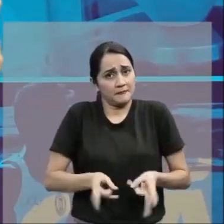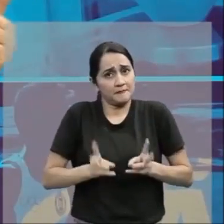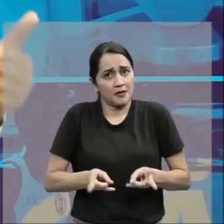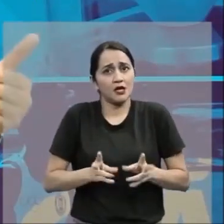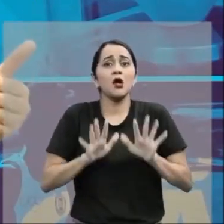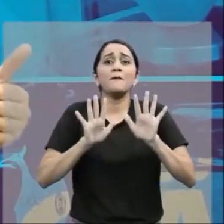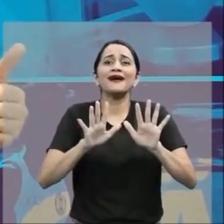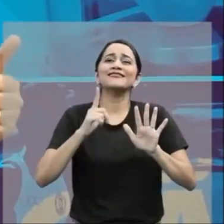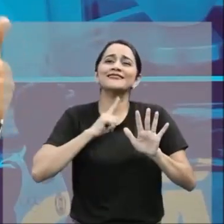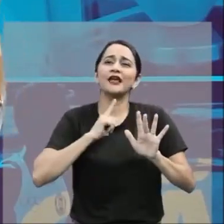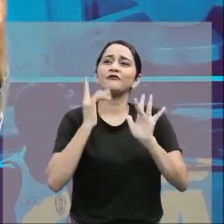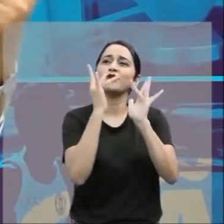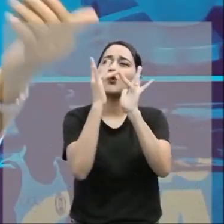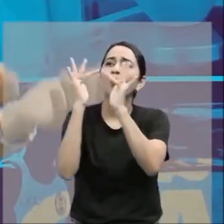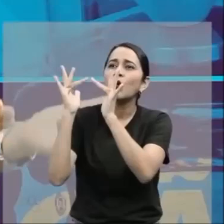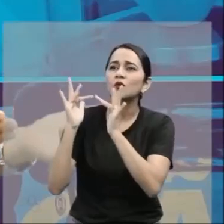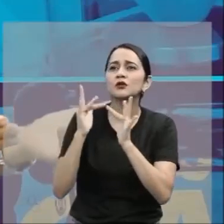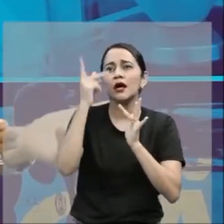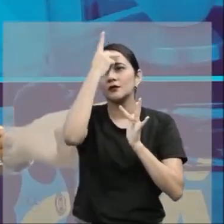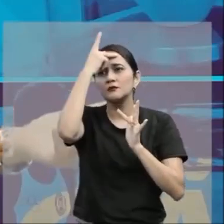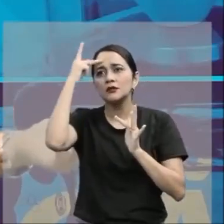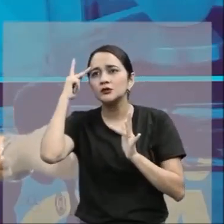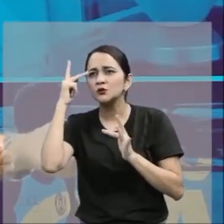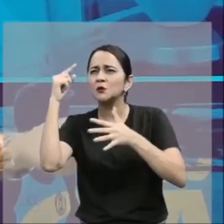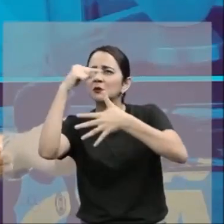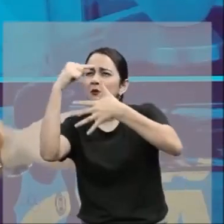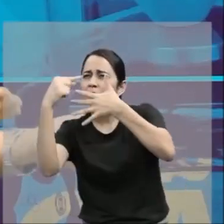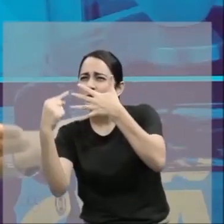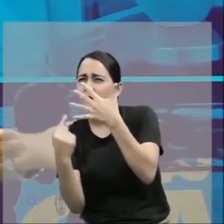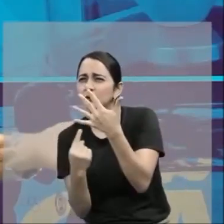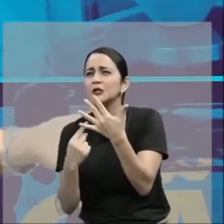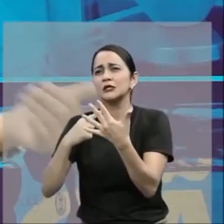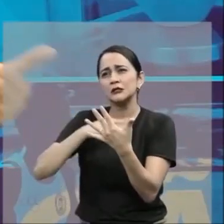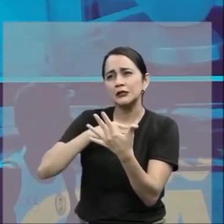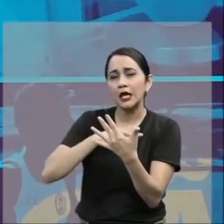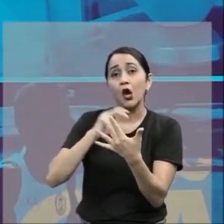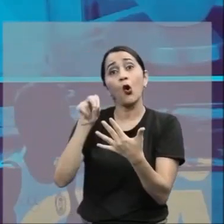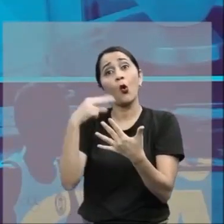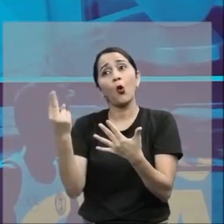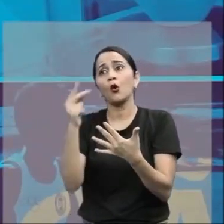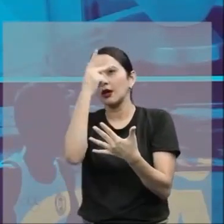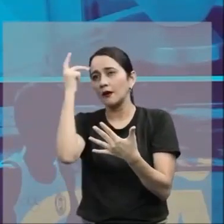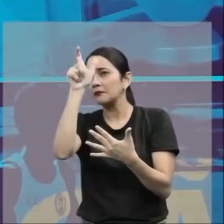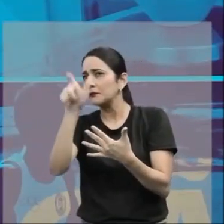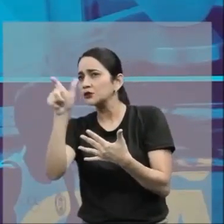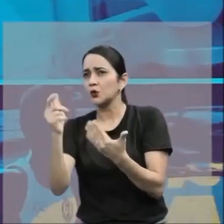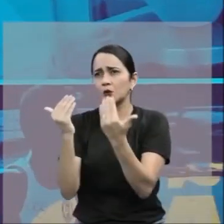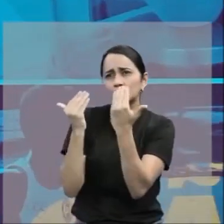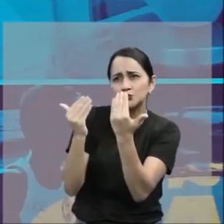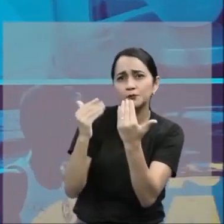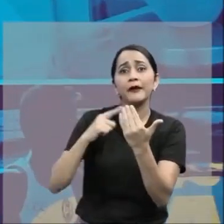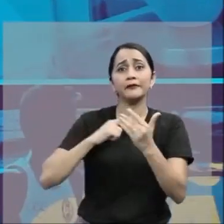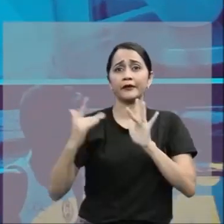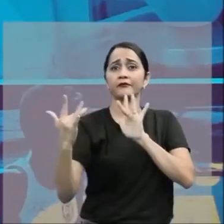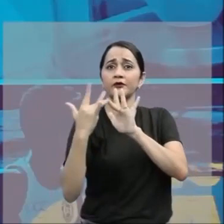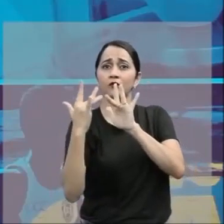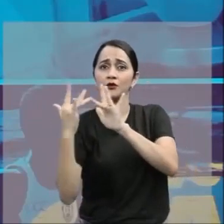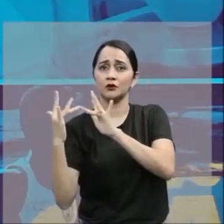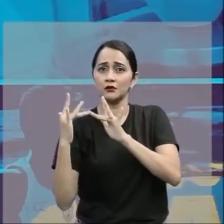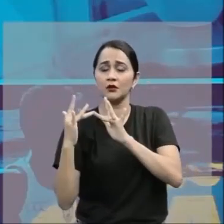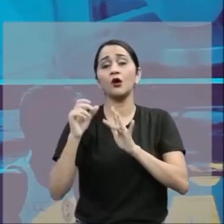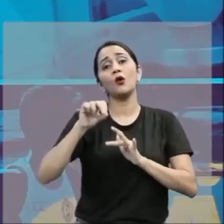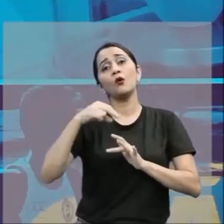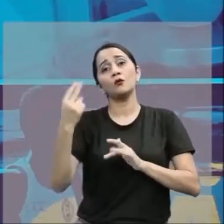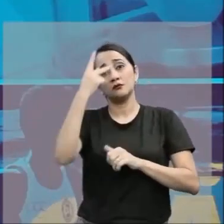com outro caso gripal, principalmente aqueles casos ou suspeitos ou já confirmados. E isso é